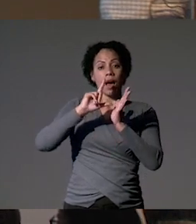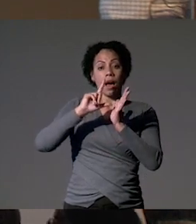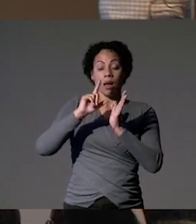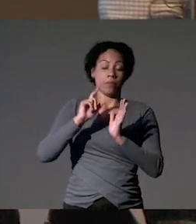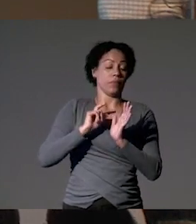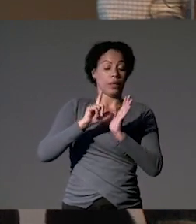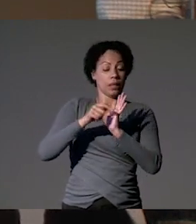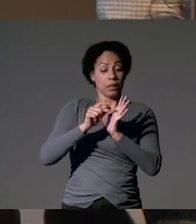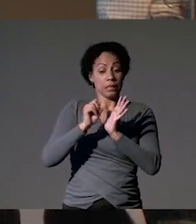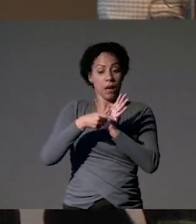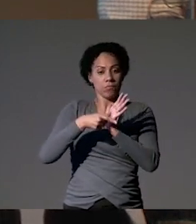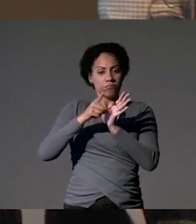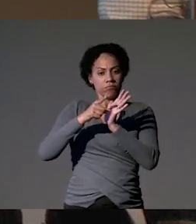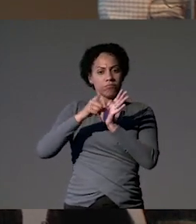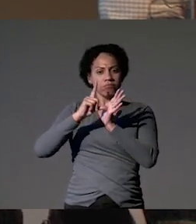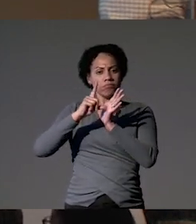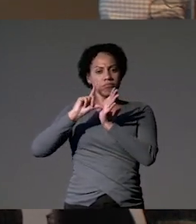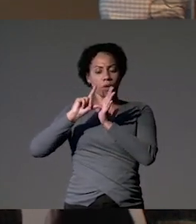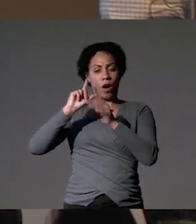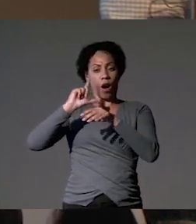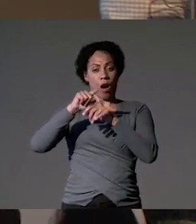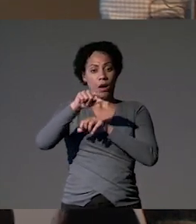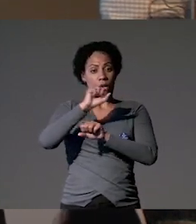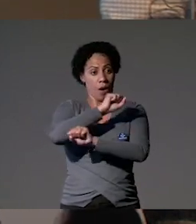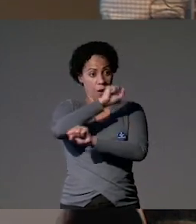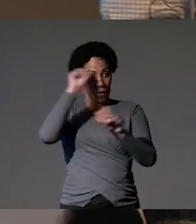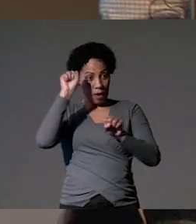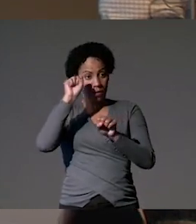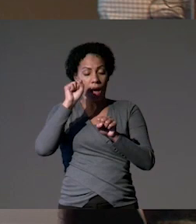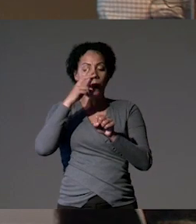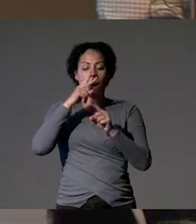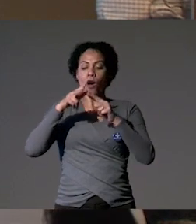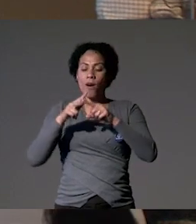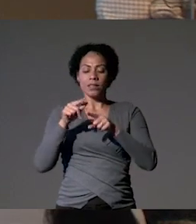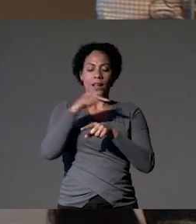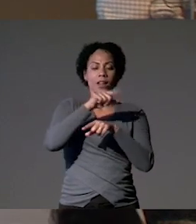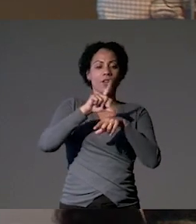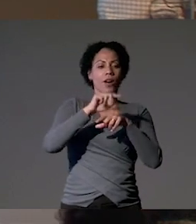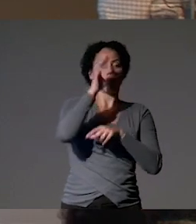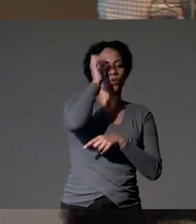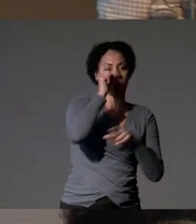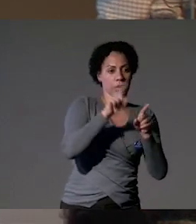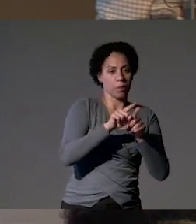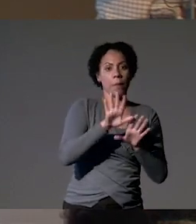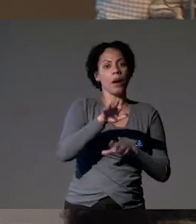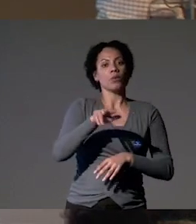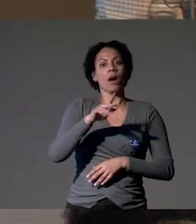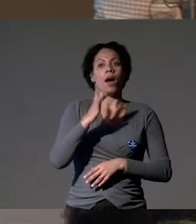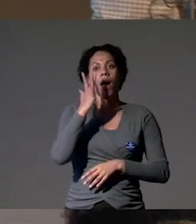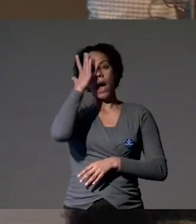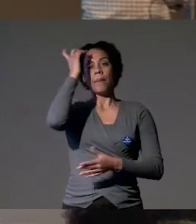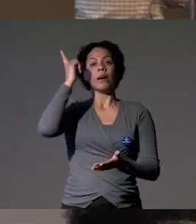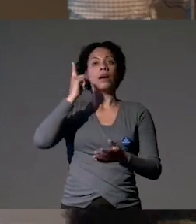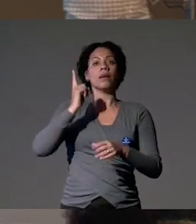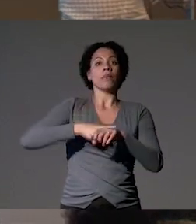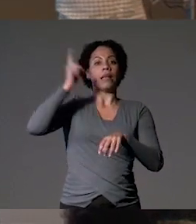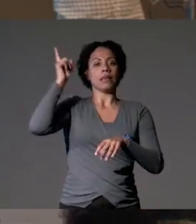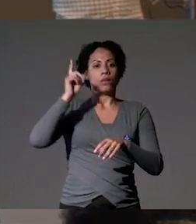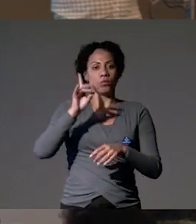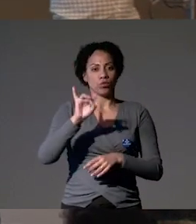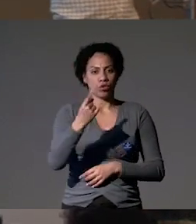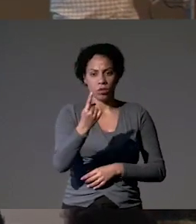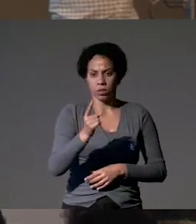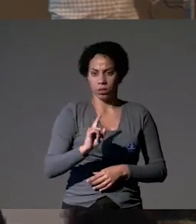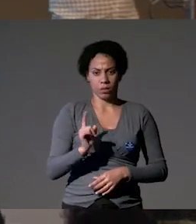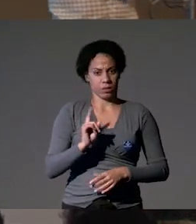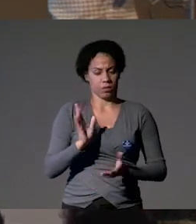vai adiantando esse horário de acordar, ela vai adiantando também, naturalmente, a hora de dormir. Claro que isso não acontece um dia, então é muito comum os pais chegarem no consultório e falarem, não, mas mesmo no